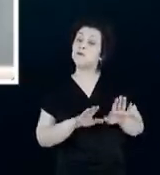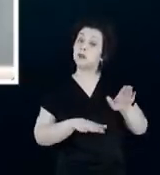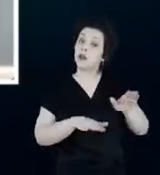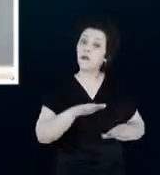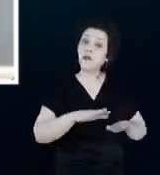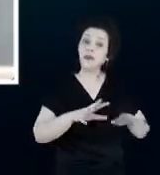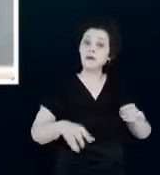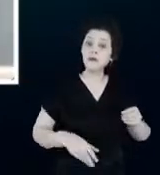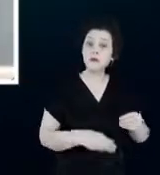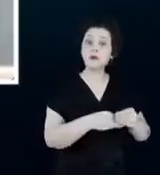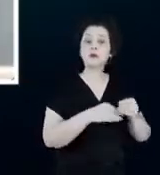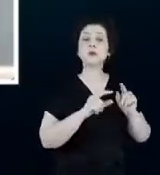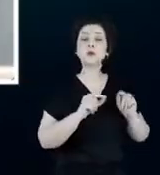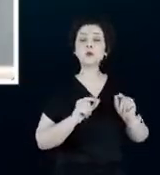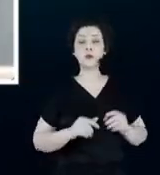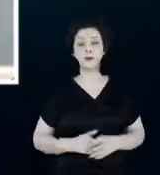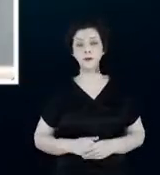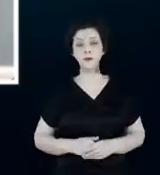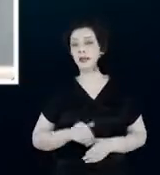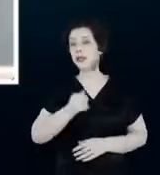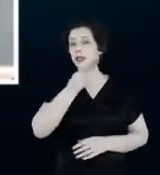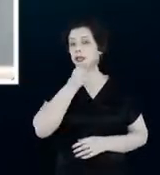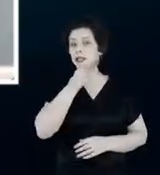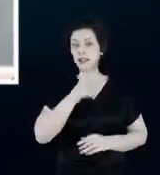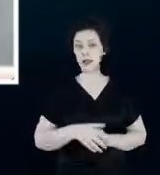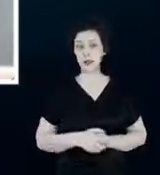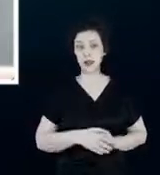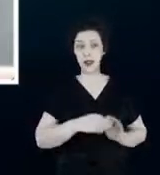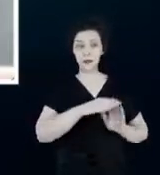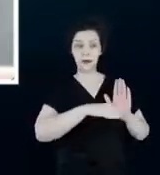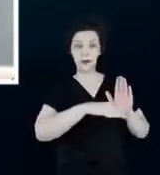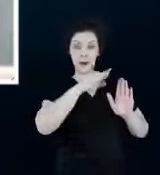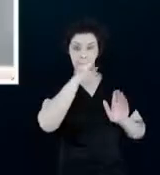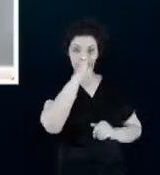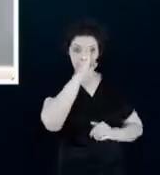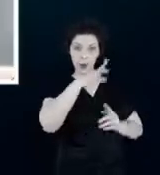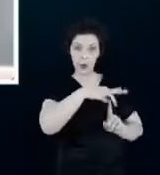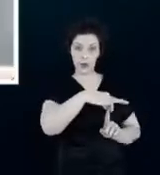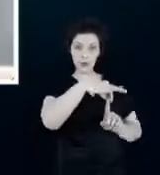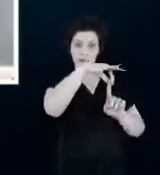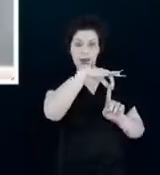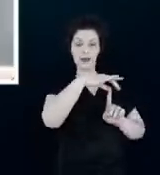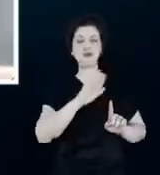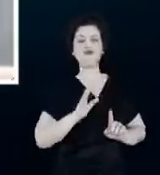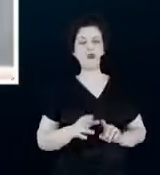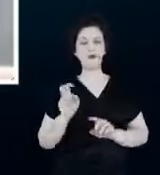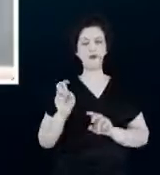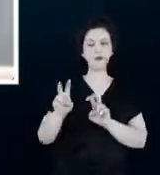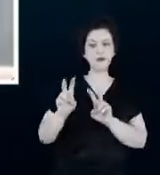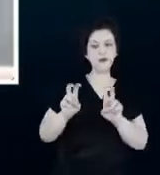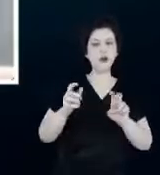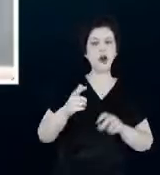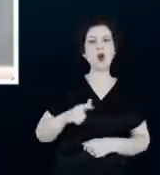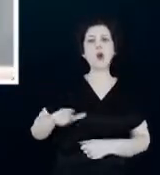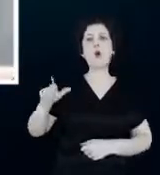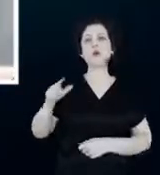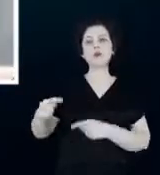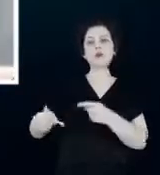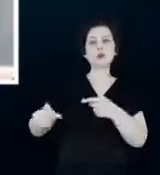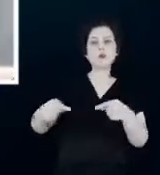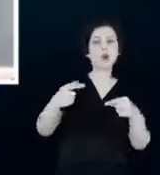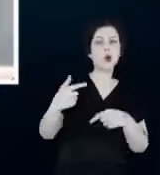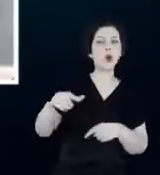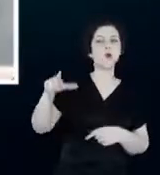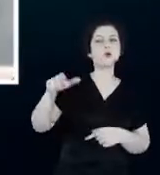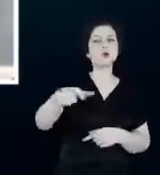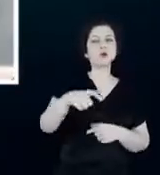incorporar algo na linha dos programas prioritários que a gente já vê em outras políticas, né,